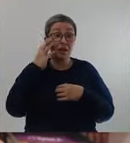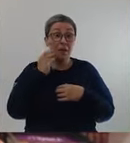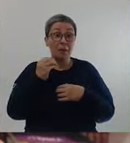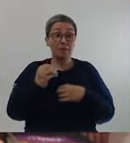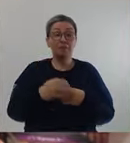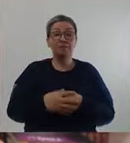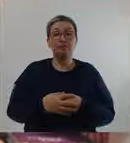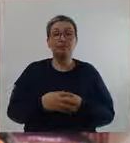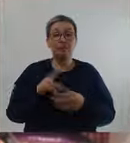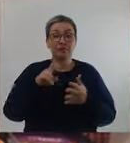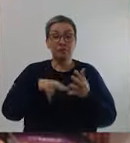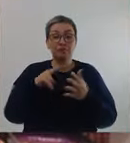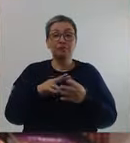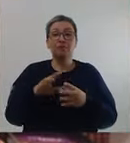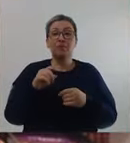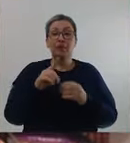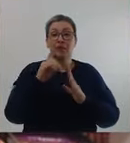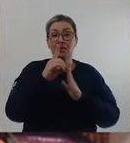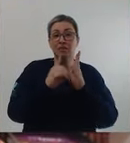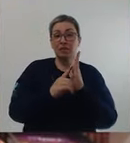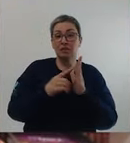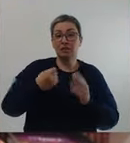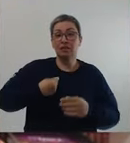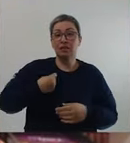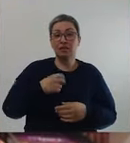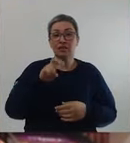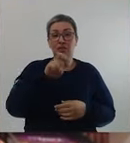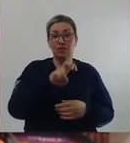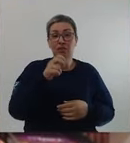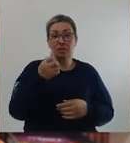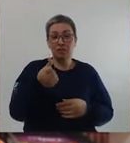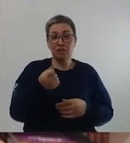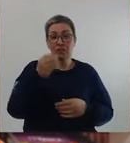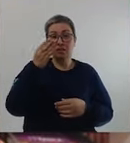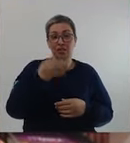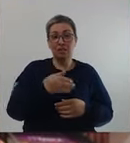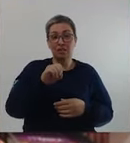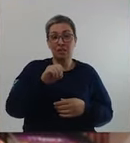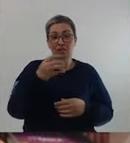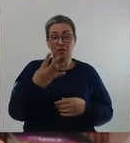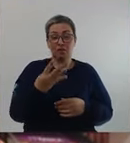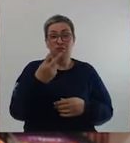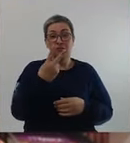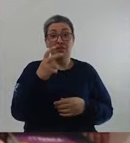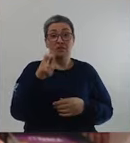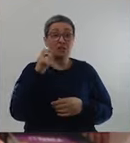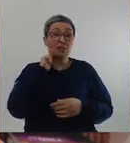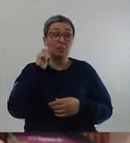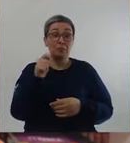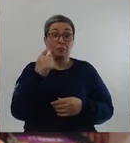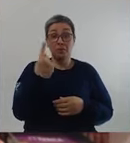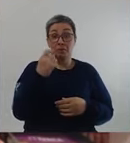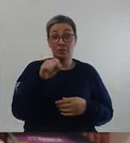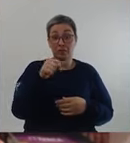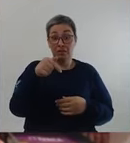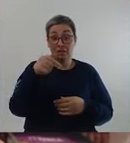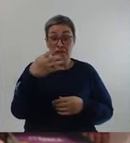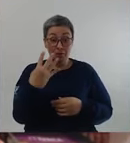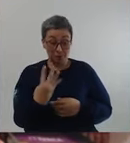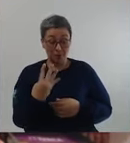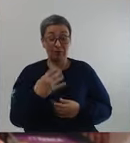Preste atenção aí que eu vou ler para você. Decreto número 5604 de 25 de abril de